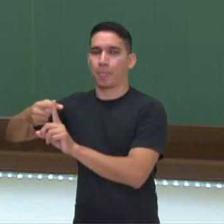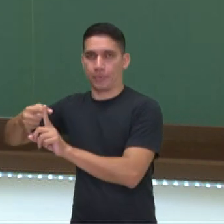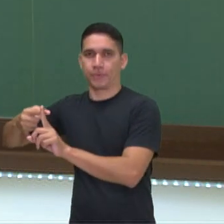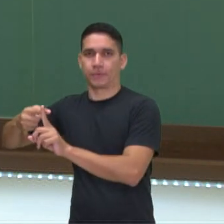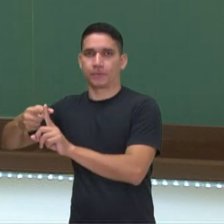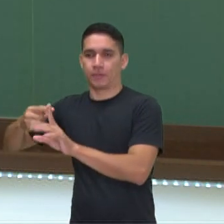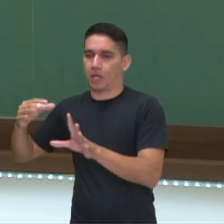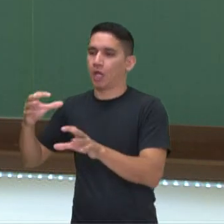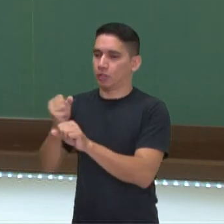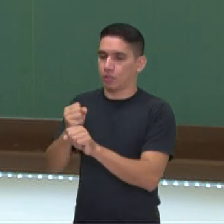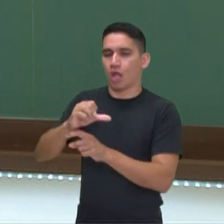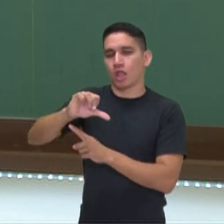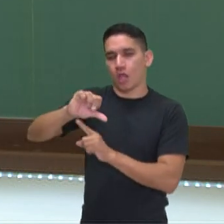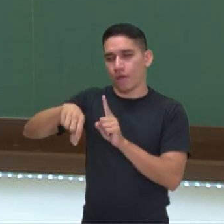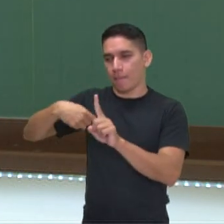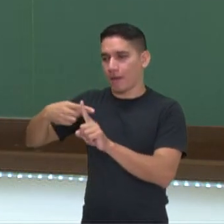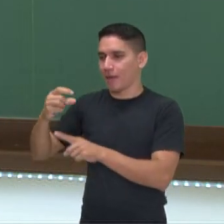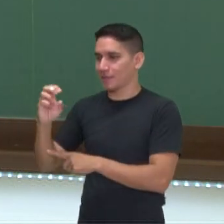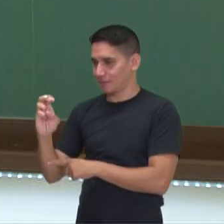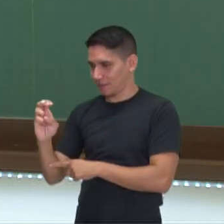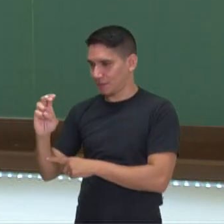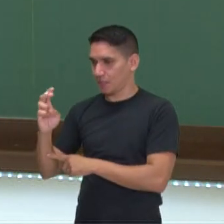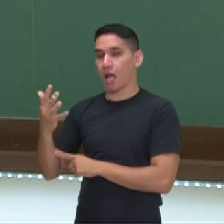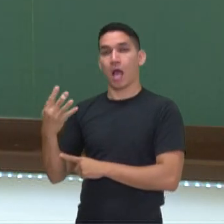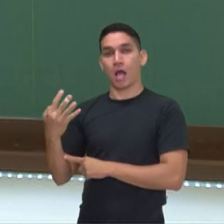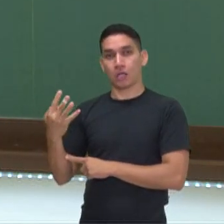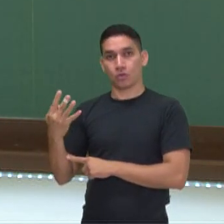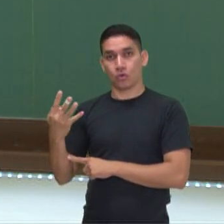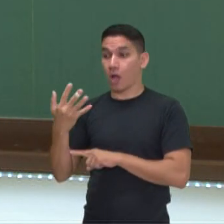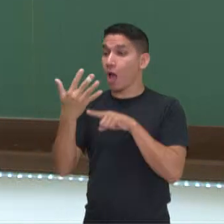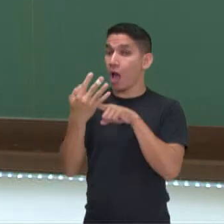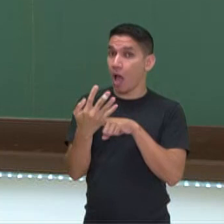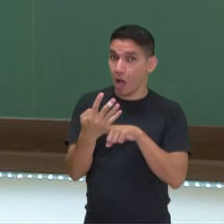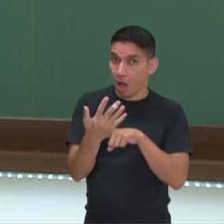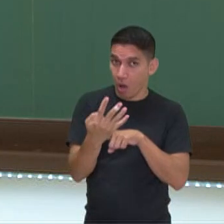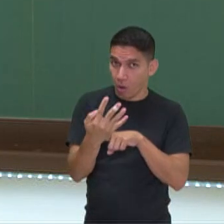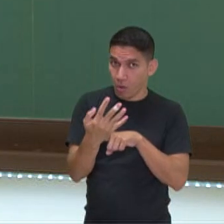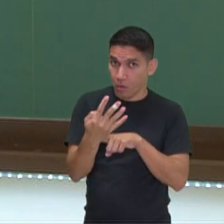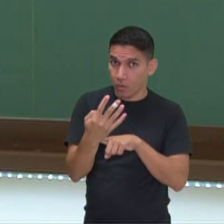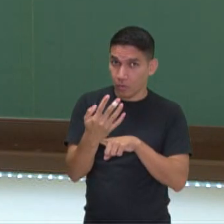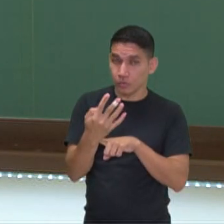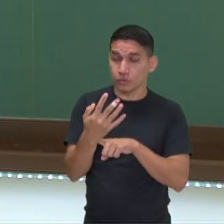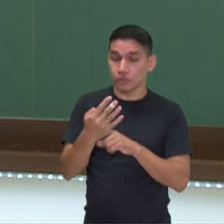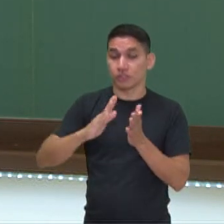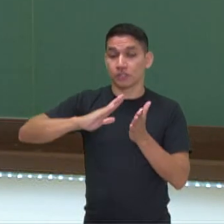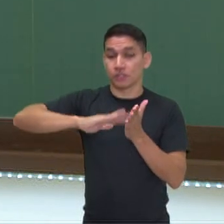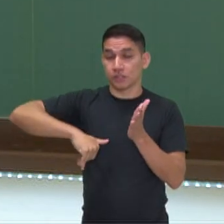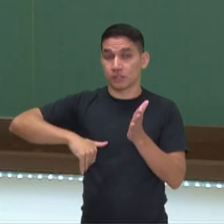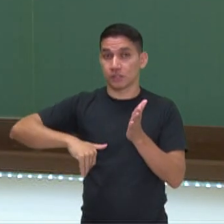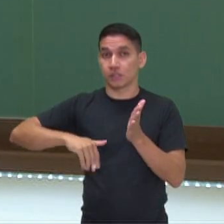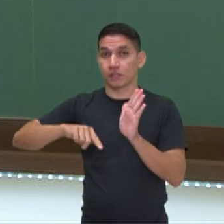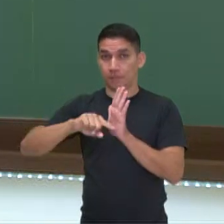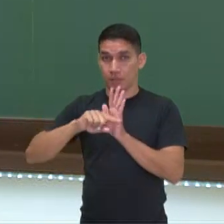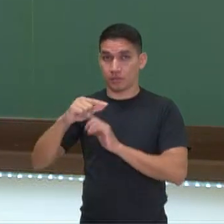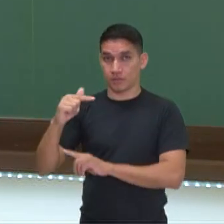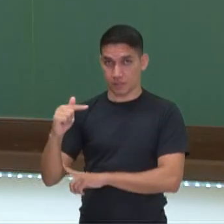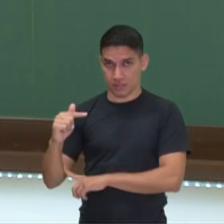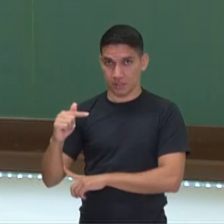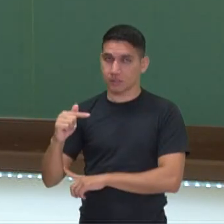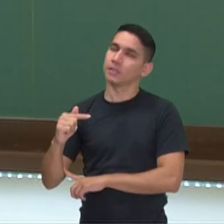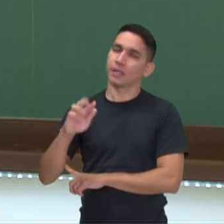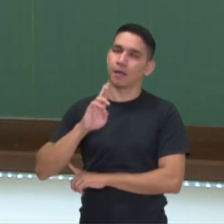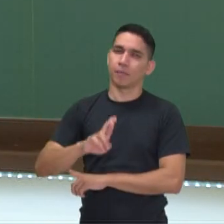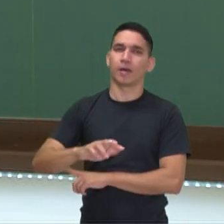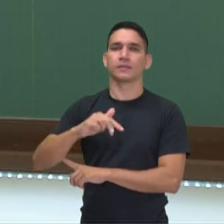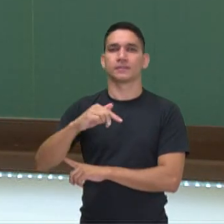positivos. 9 mais 5, 14. O 14 positivo que dá aqui, menos 7, 7